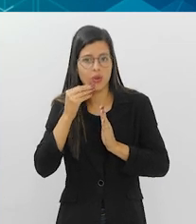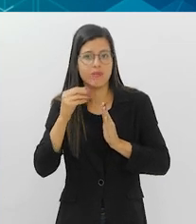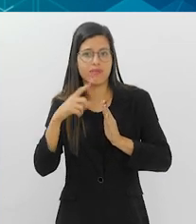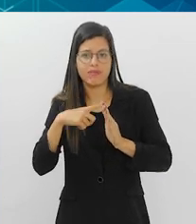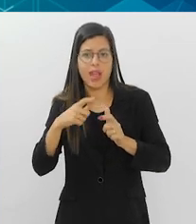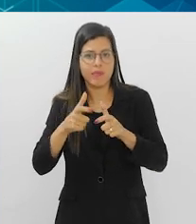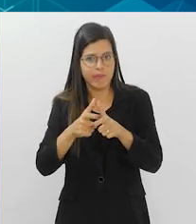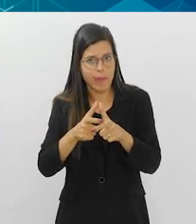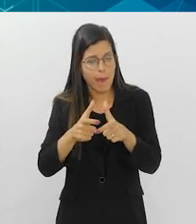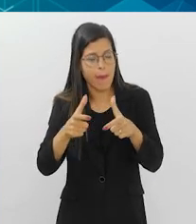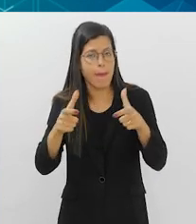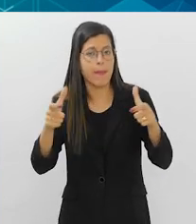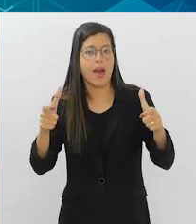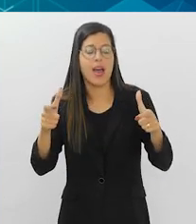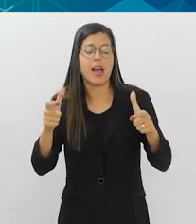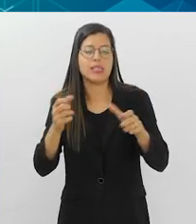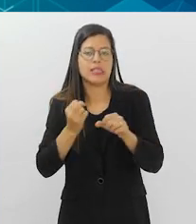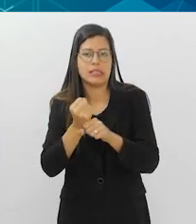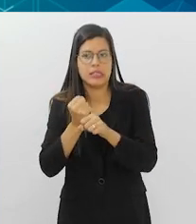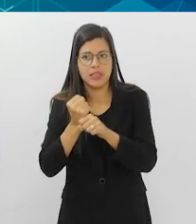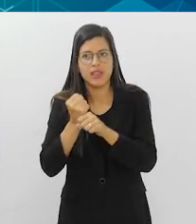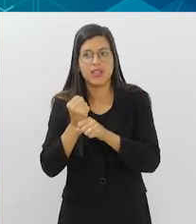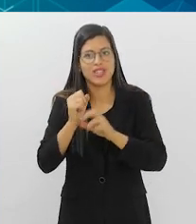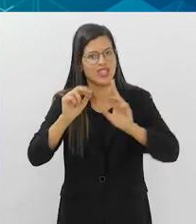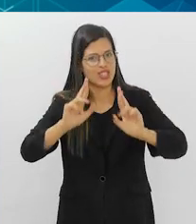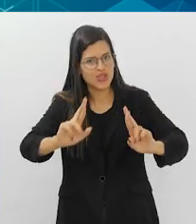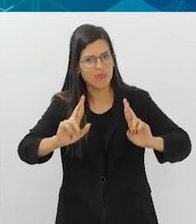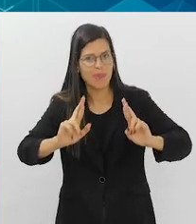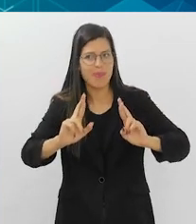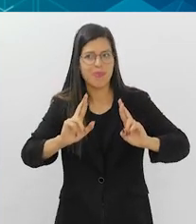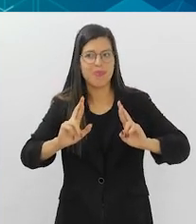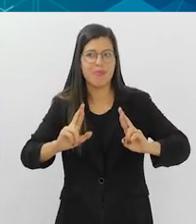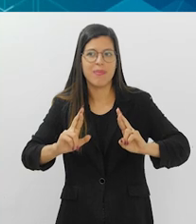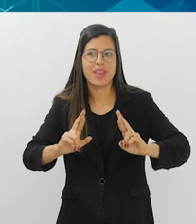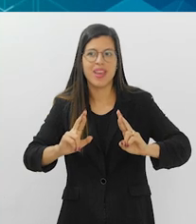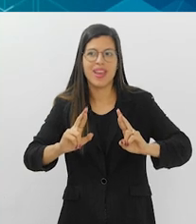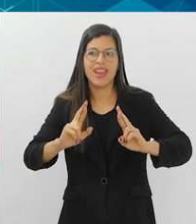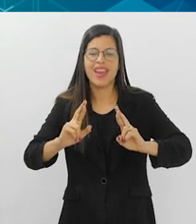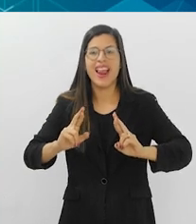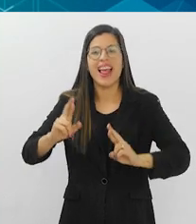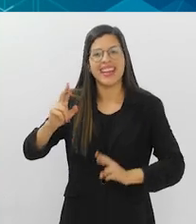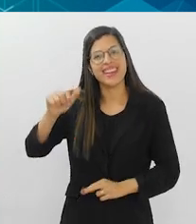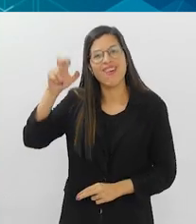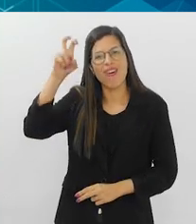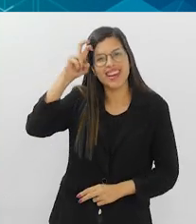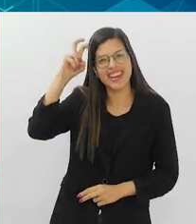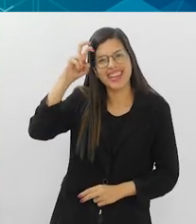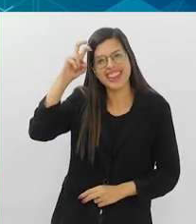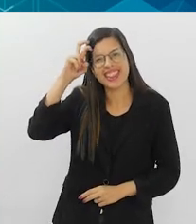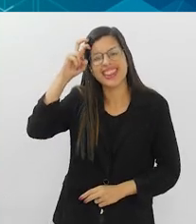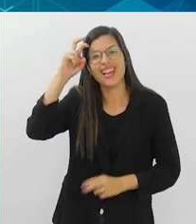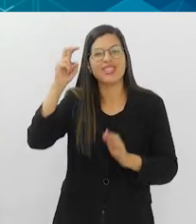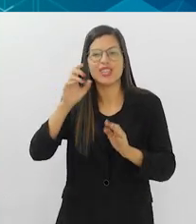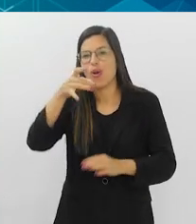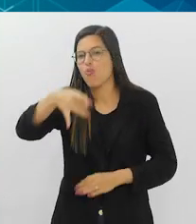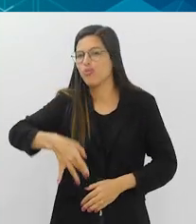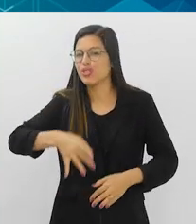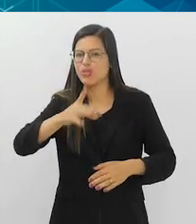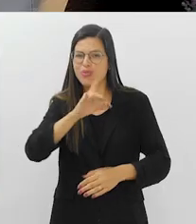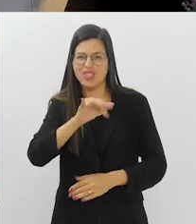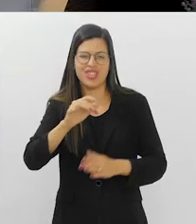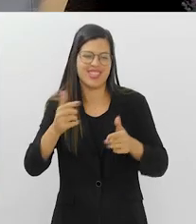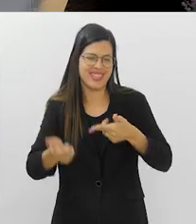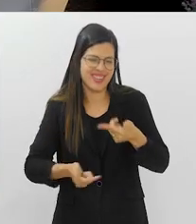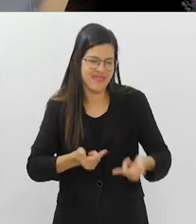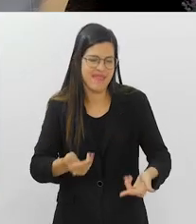nesses últimos anos e a gente espera que realmente faça parte, como você mesmo falou, que o Quintou seja uma realidade para muitas pessoas em